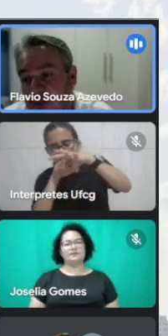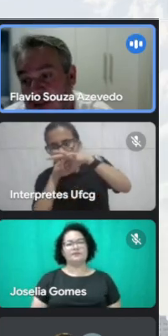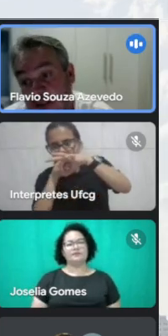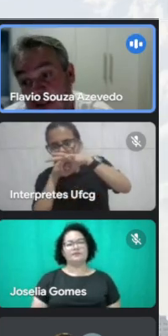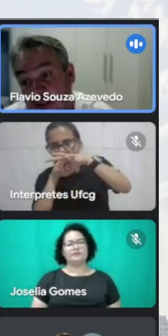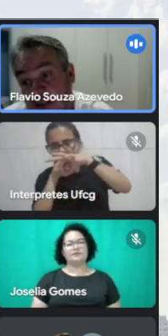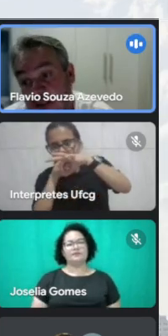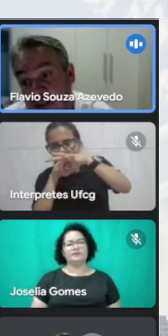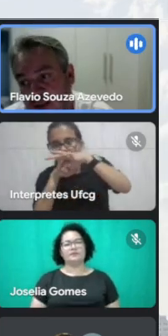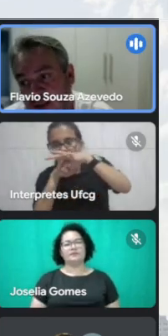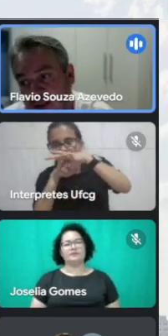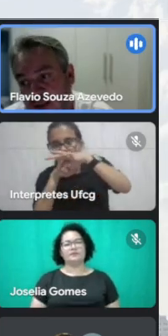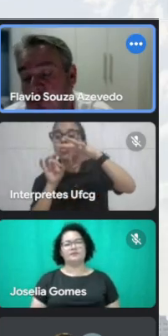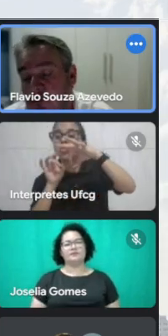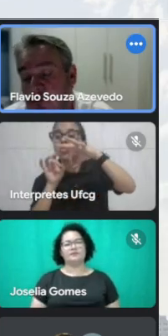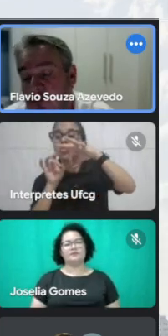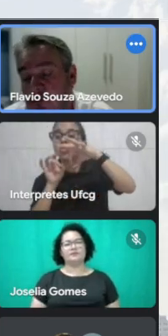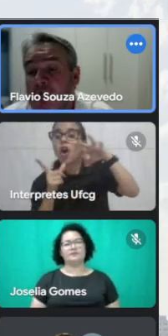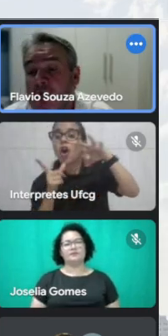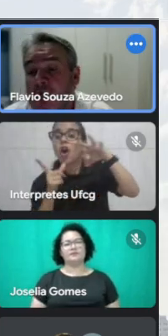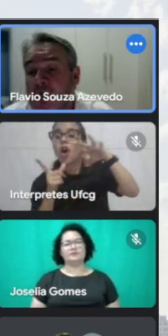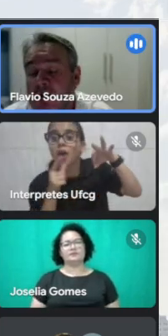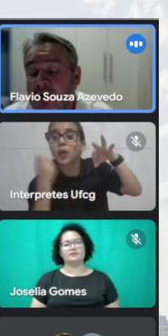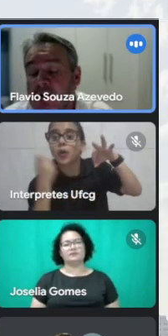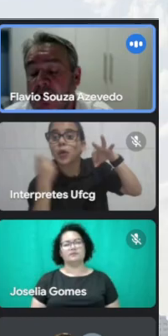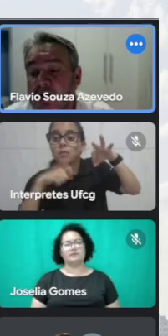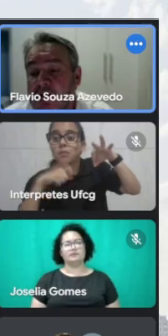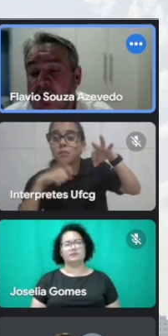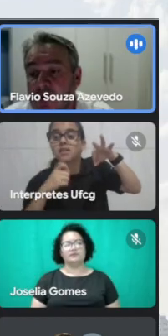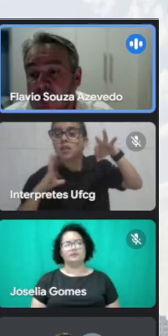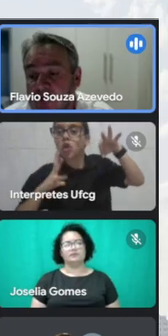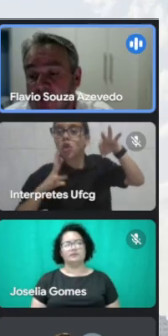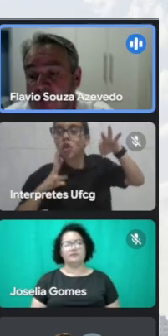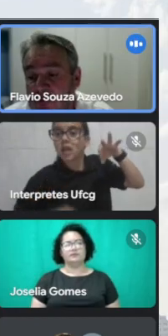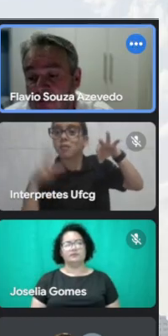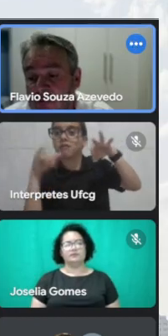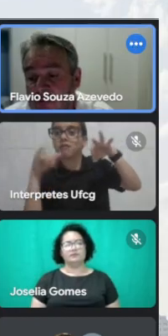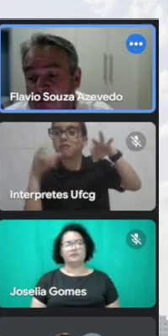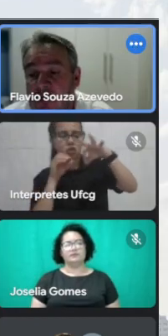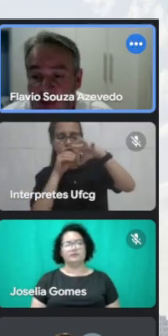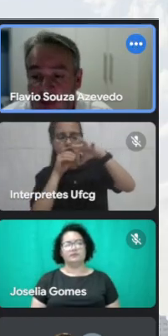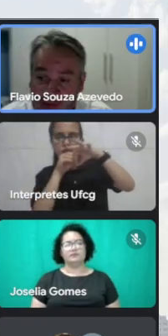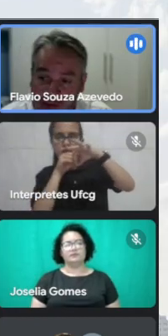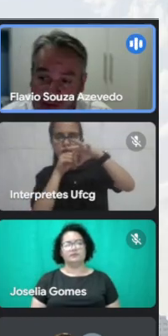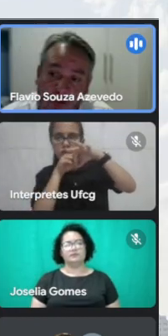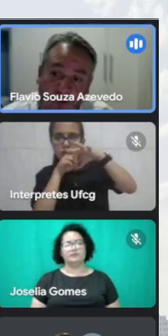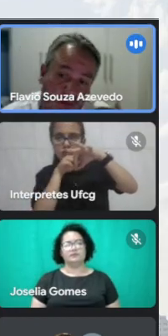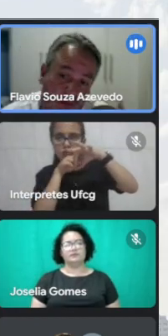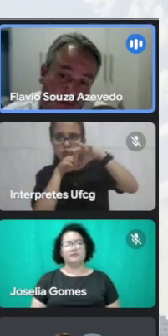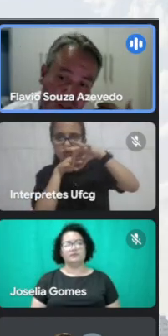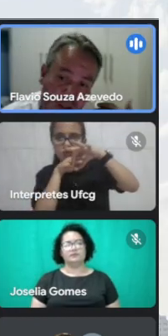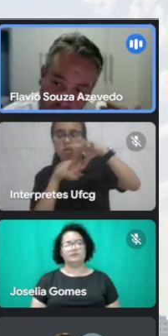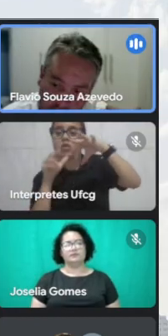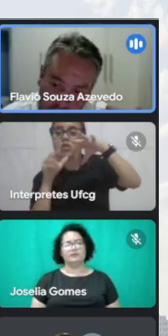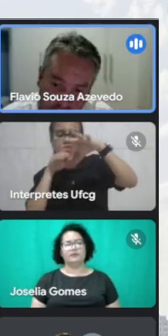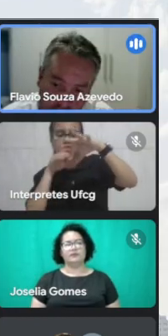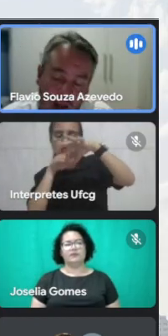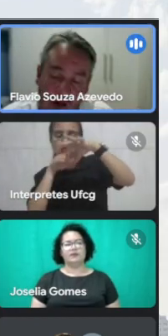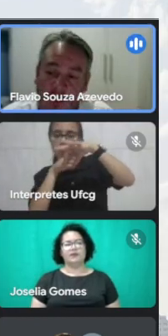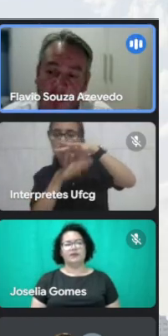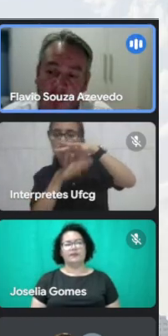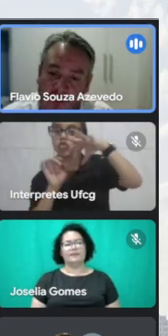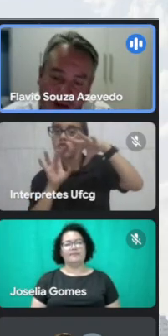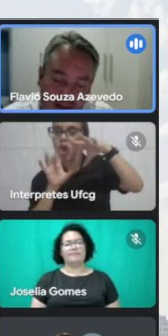você precisa para o tratamento é que vai sair pelo orifício. Eventualmente, quando tem uma